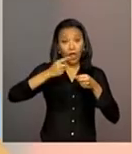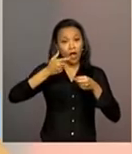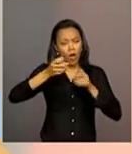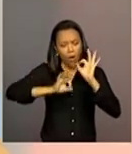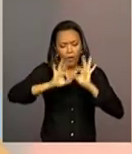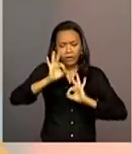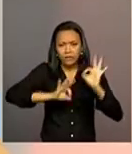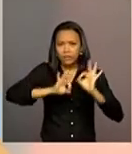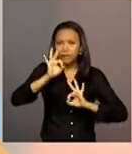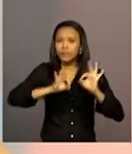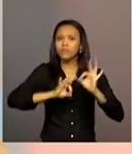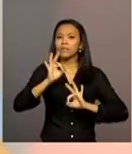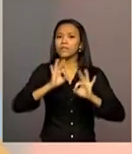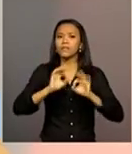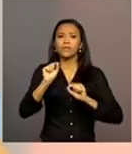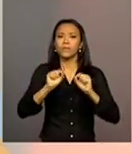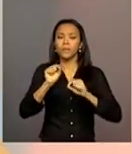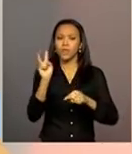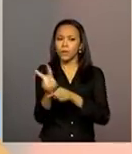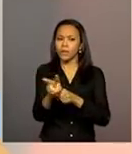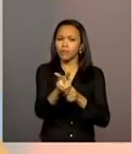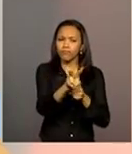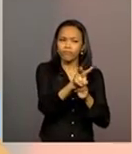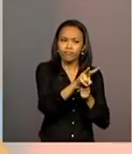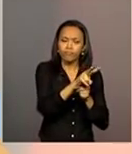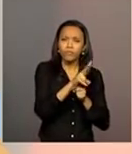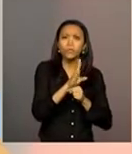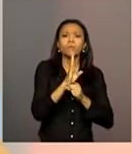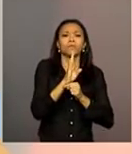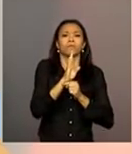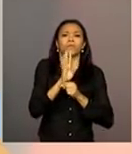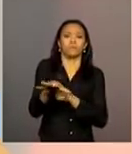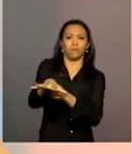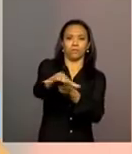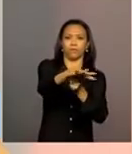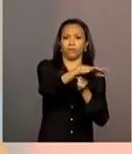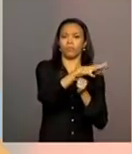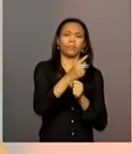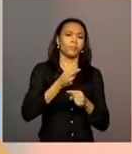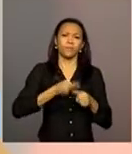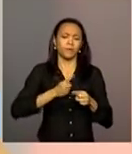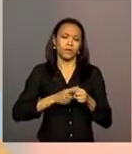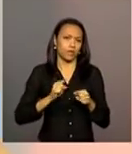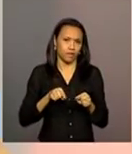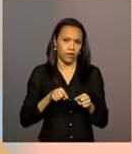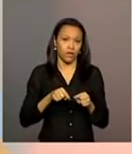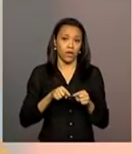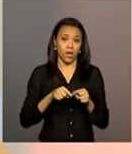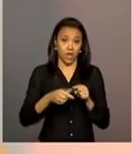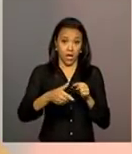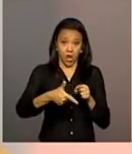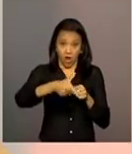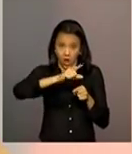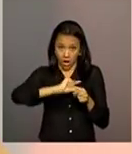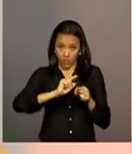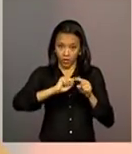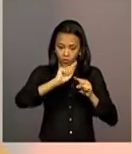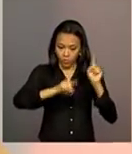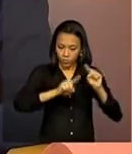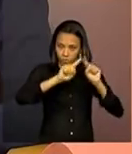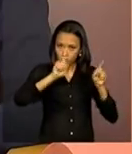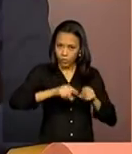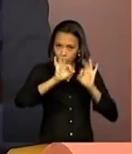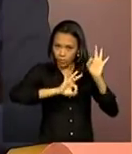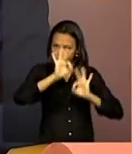vigilância sócio assistencial daquele território por é o planejamento local que a equipe do